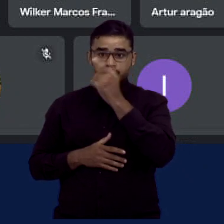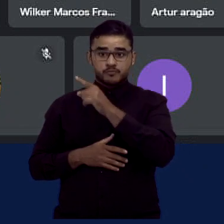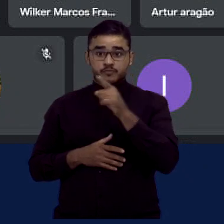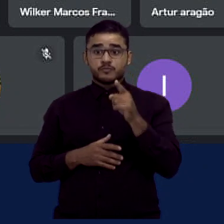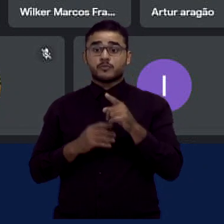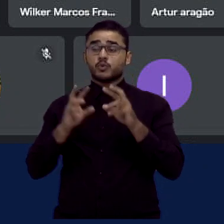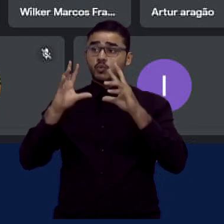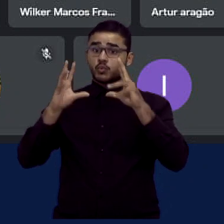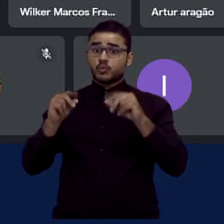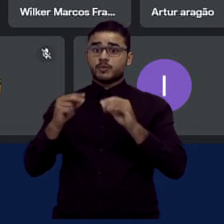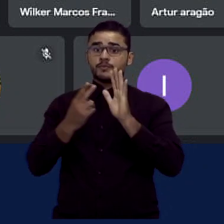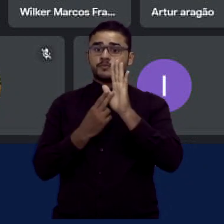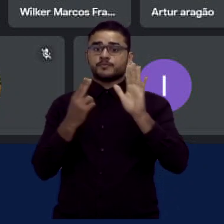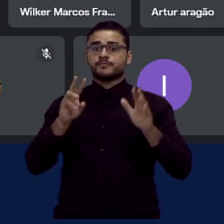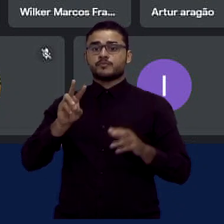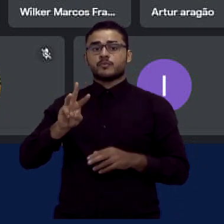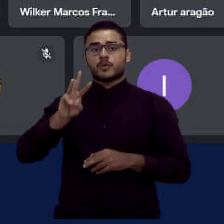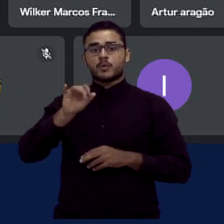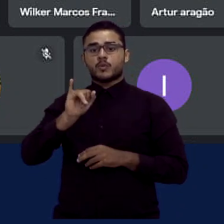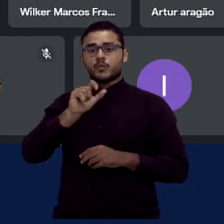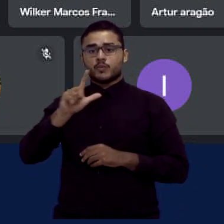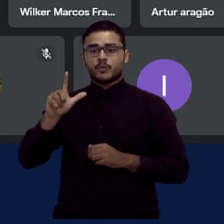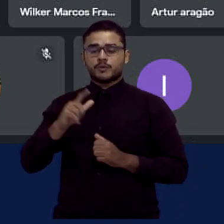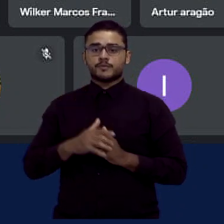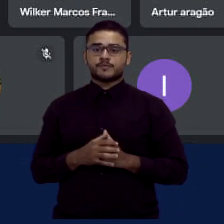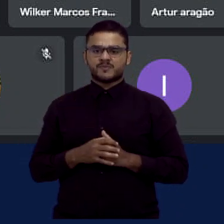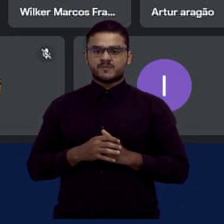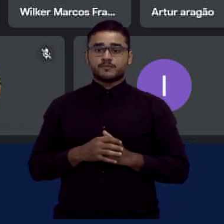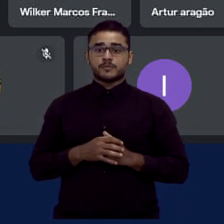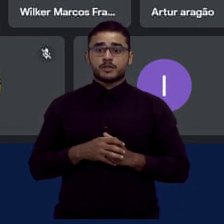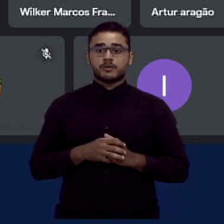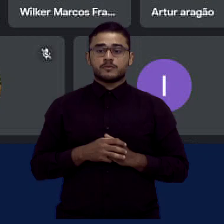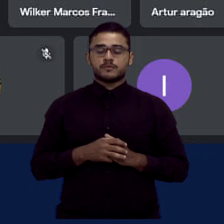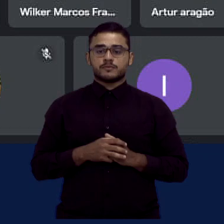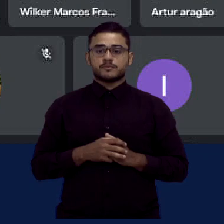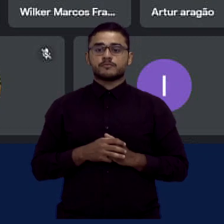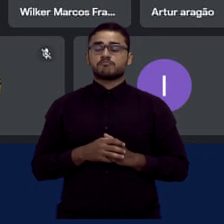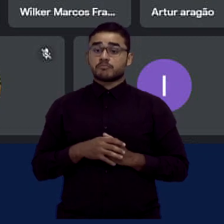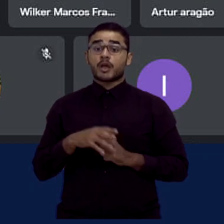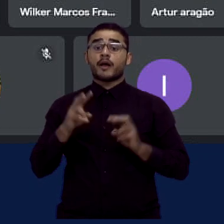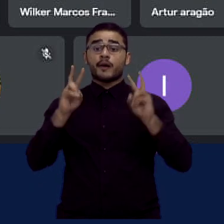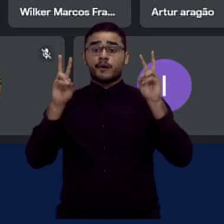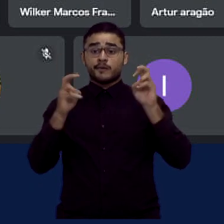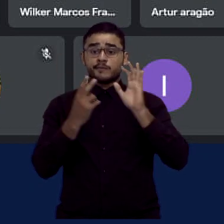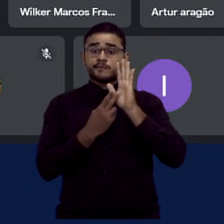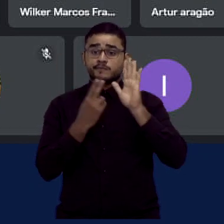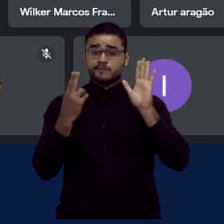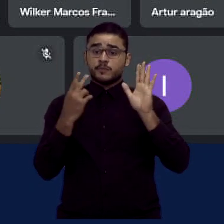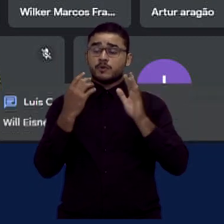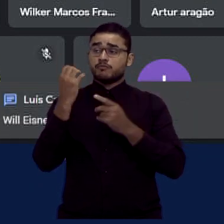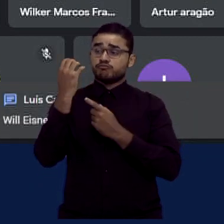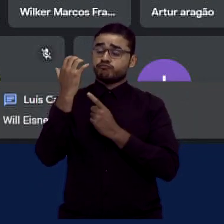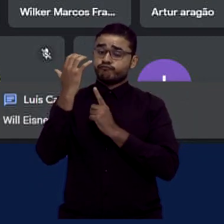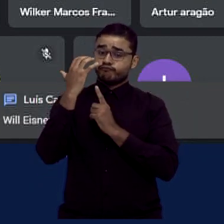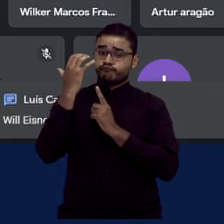procurar. Inclusive, é um autor que eu indico muito. É um autor que me influenciou